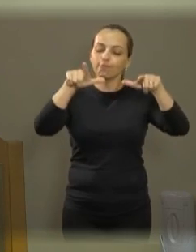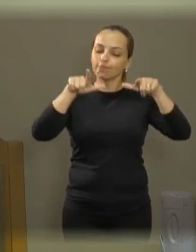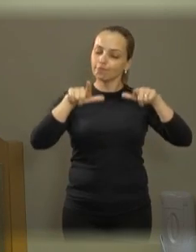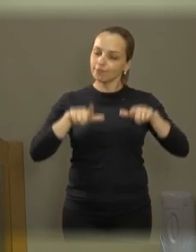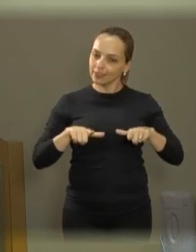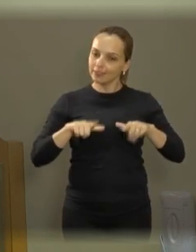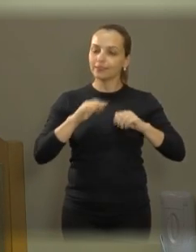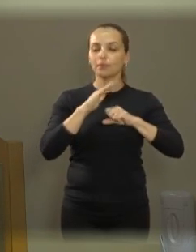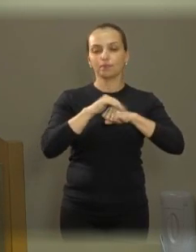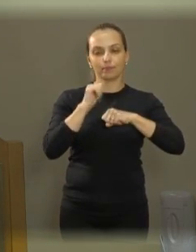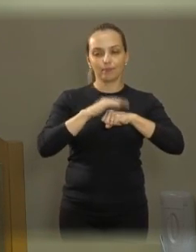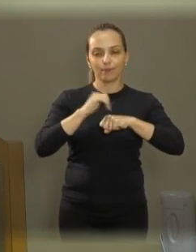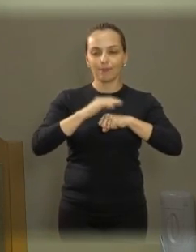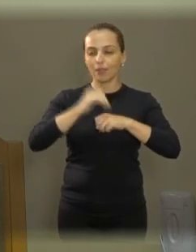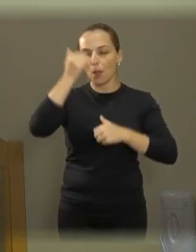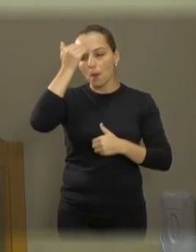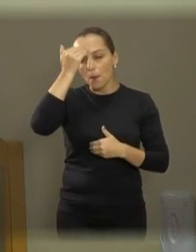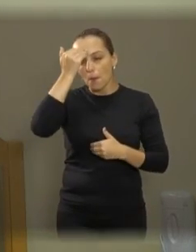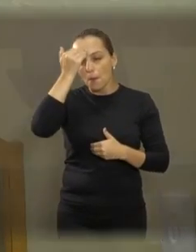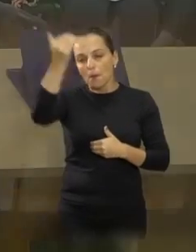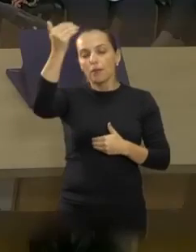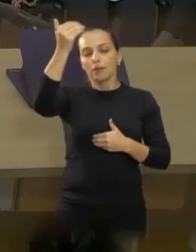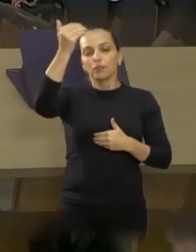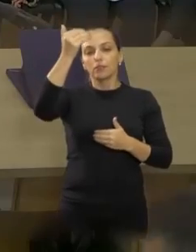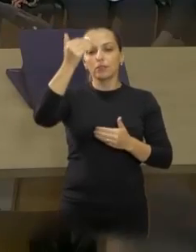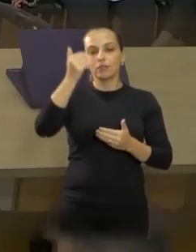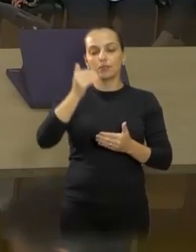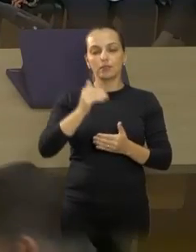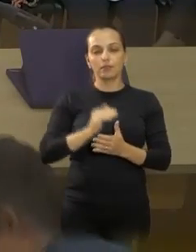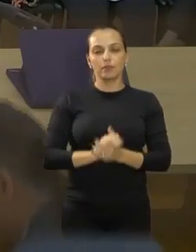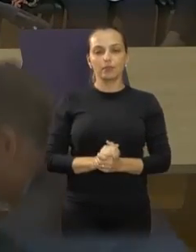carinho. Muito obrigado.